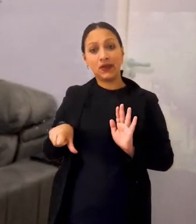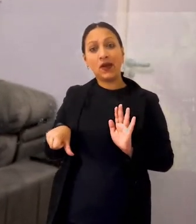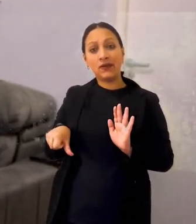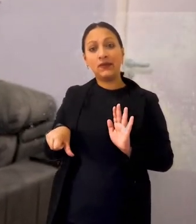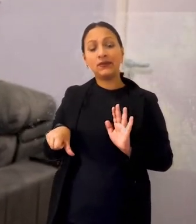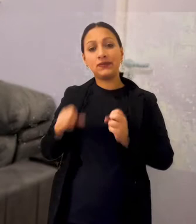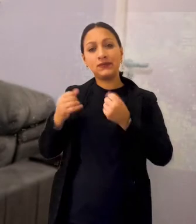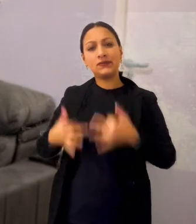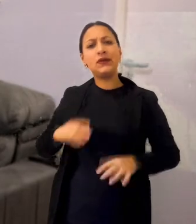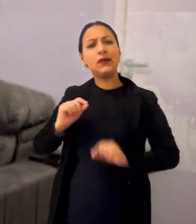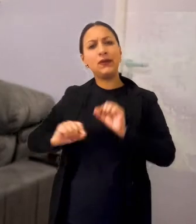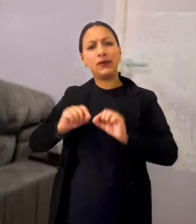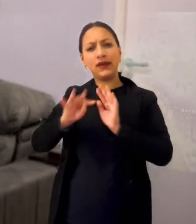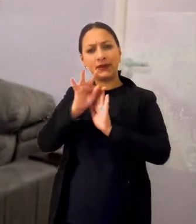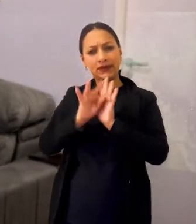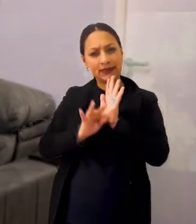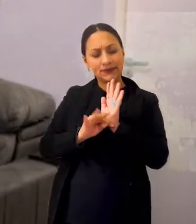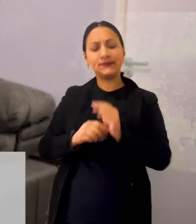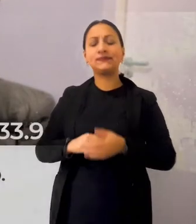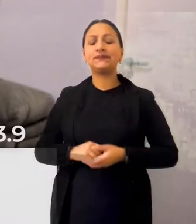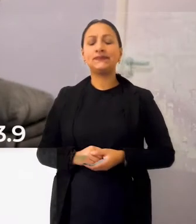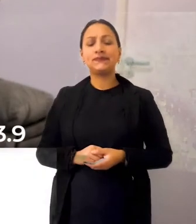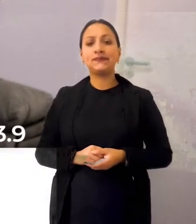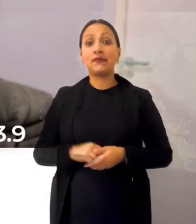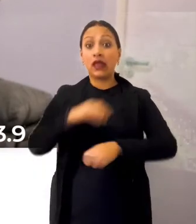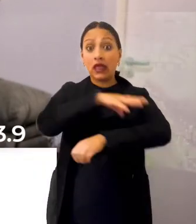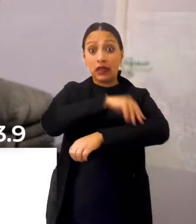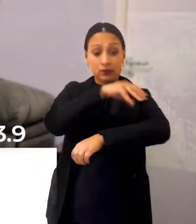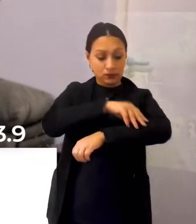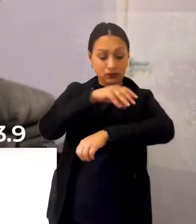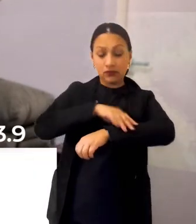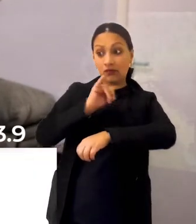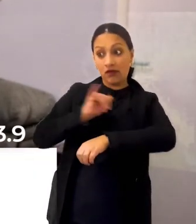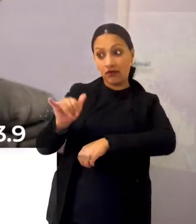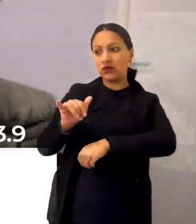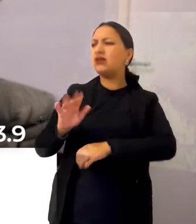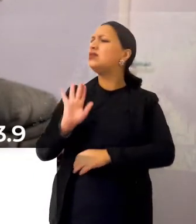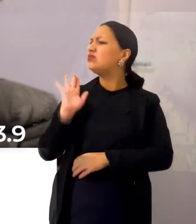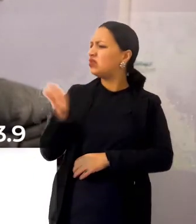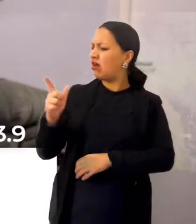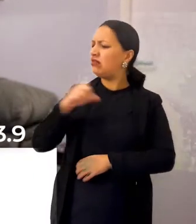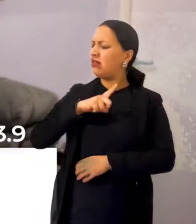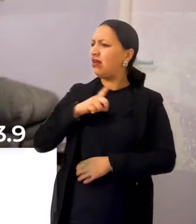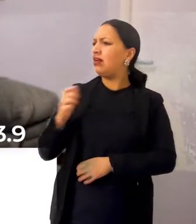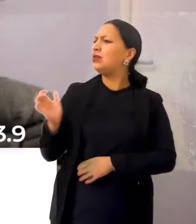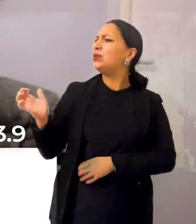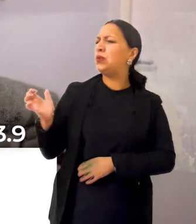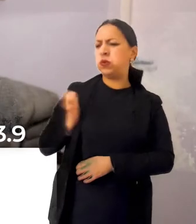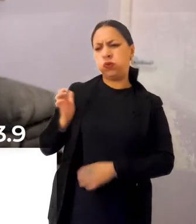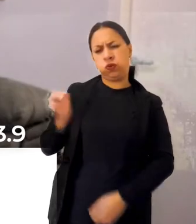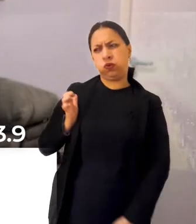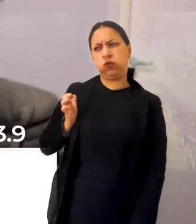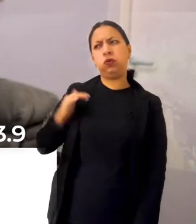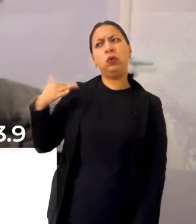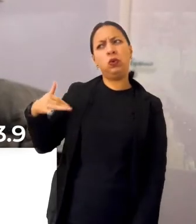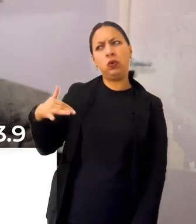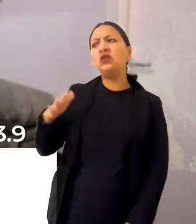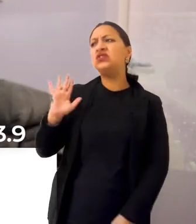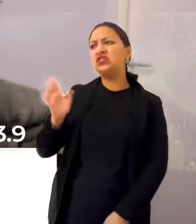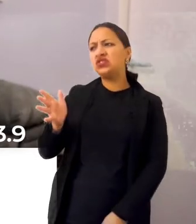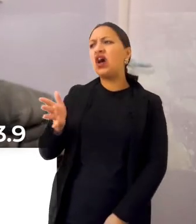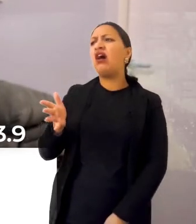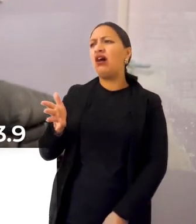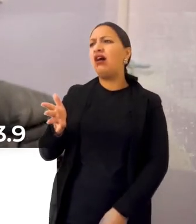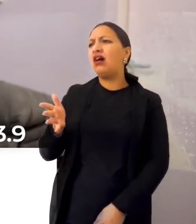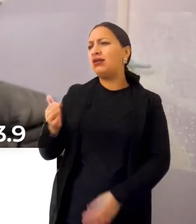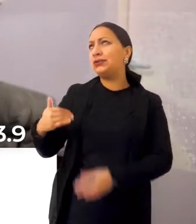9, diz assim o texto: Disse, pois, Esaú: Eu já tenho muito, eu já tenho